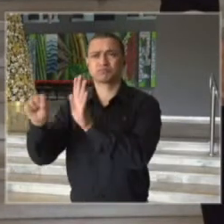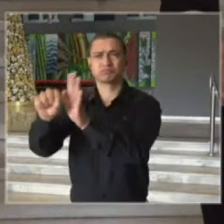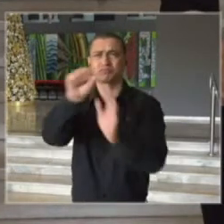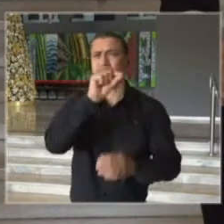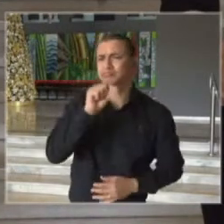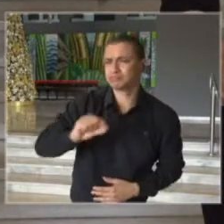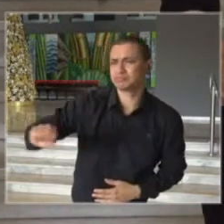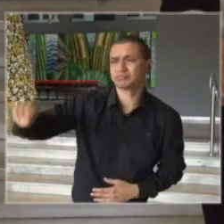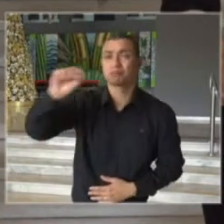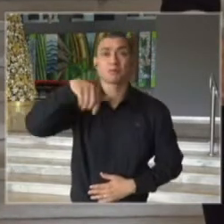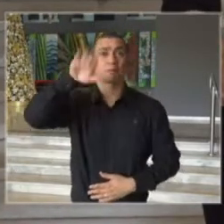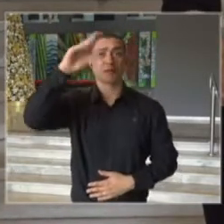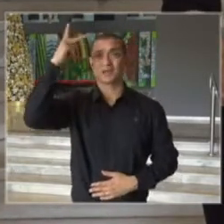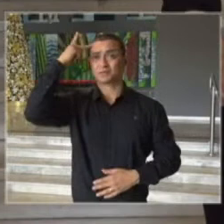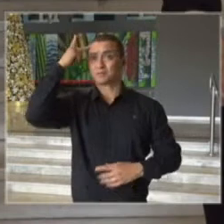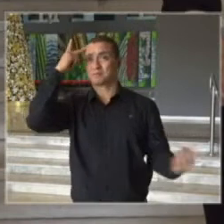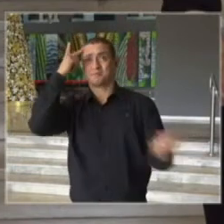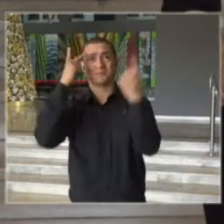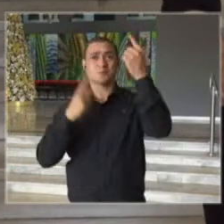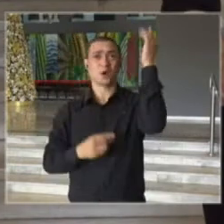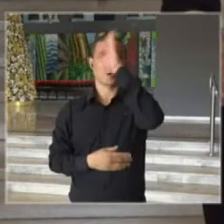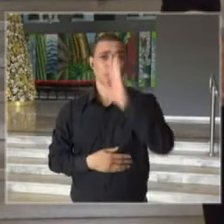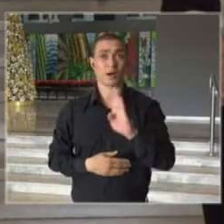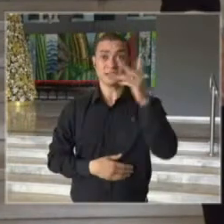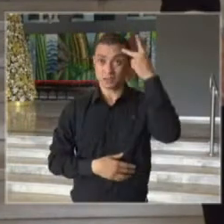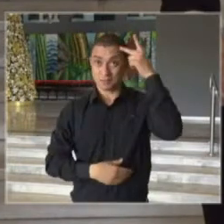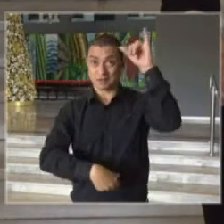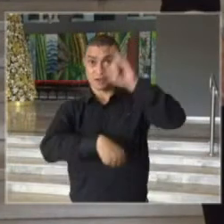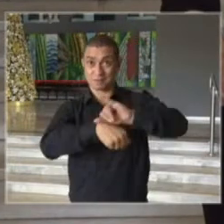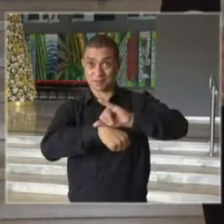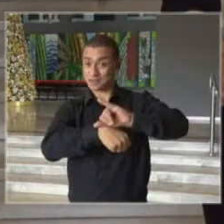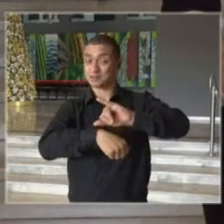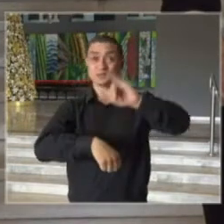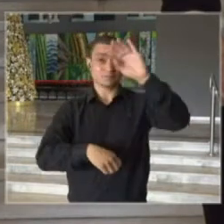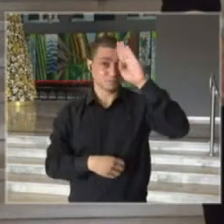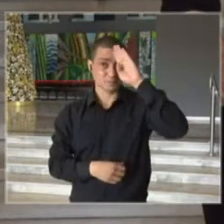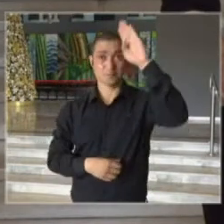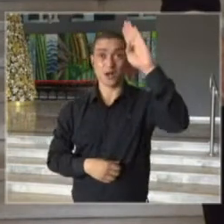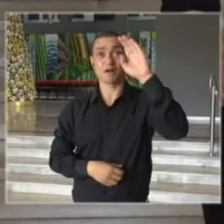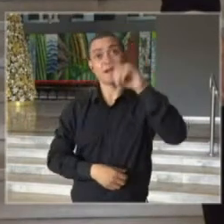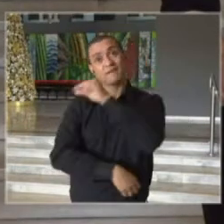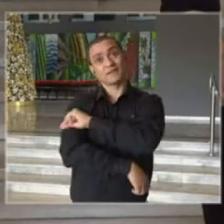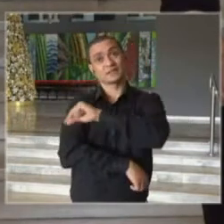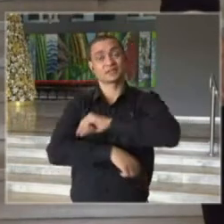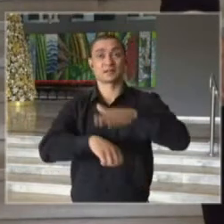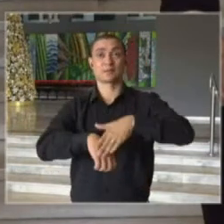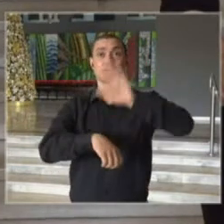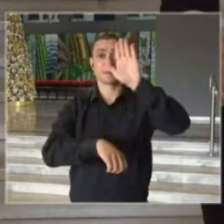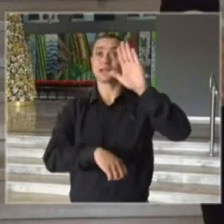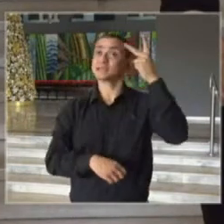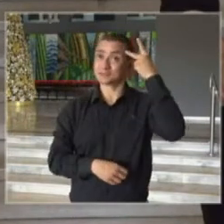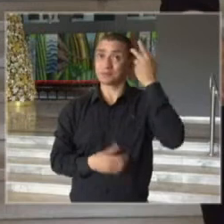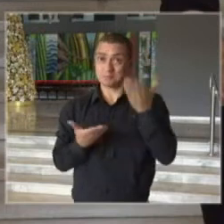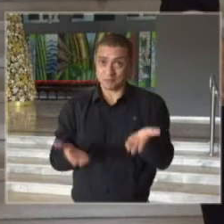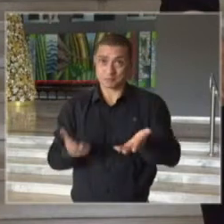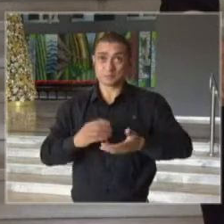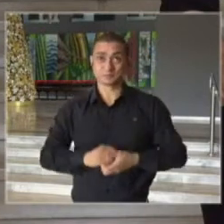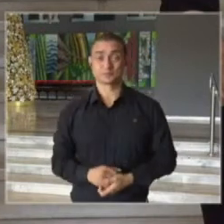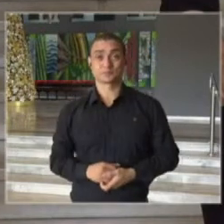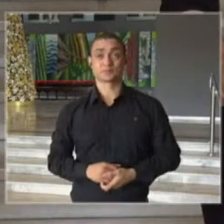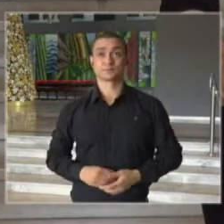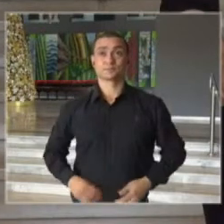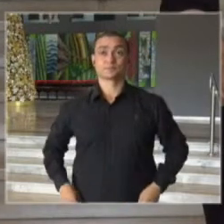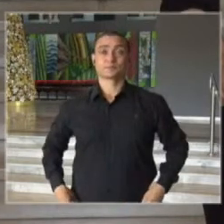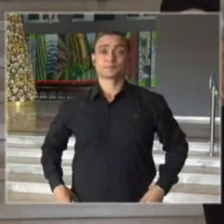no Brasil, que é o estado de São Paulo, e a capital mundial da vacina, que é a capital de São Paulo.